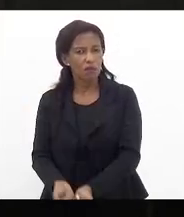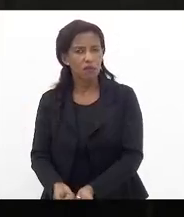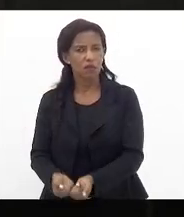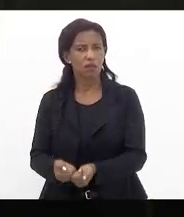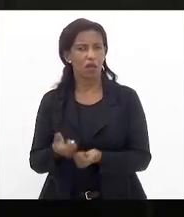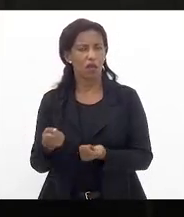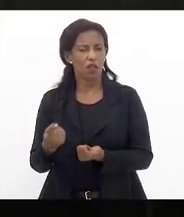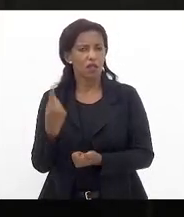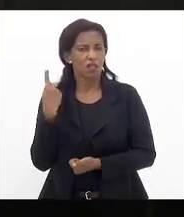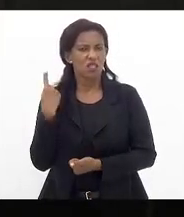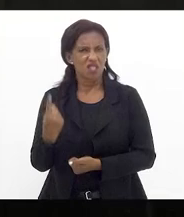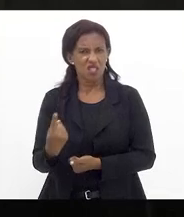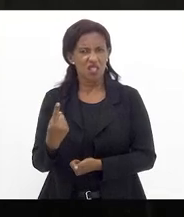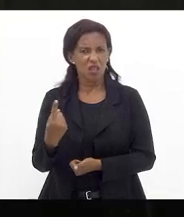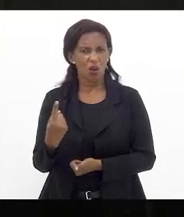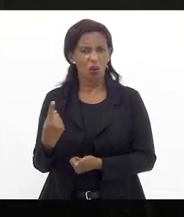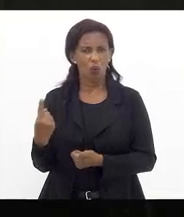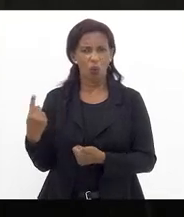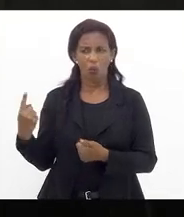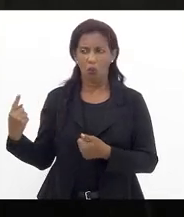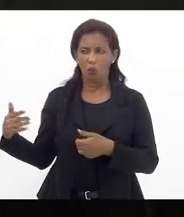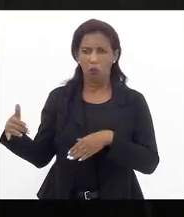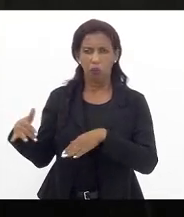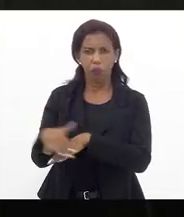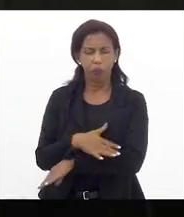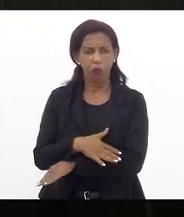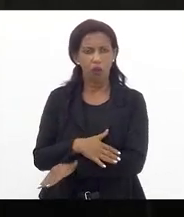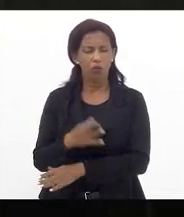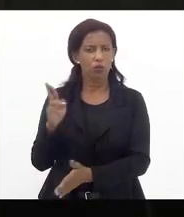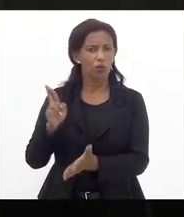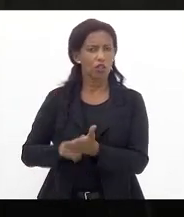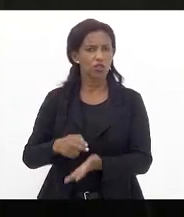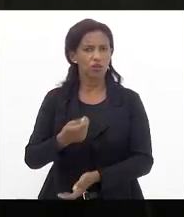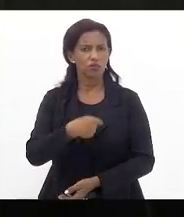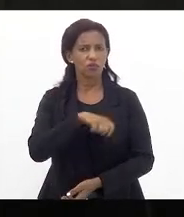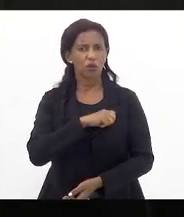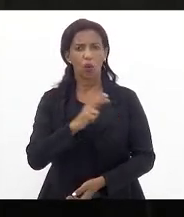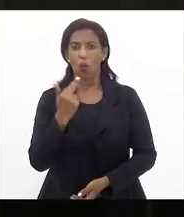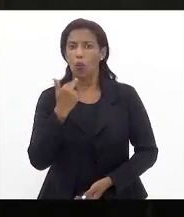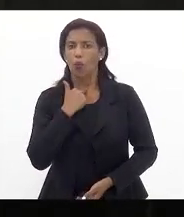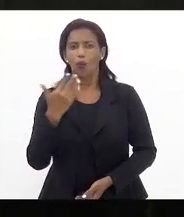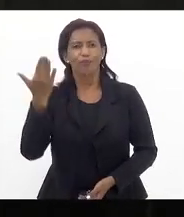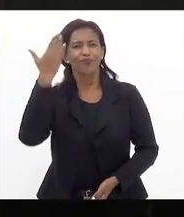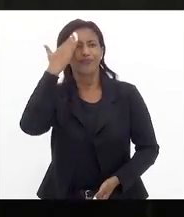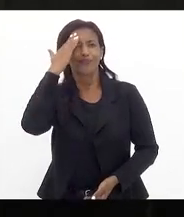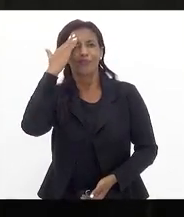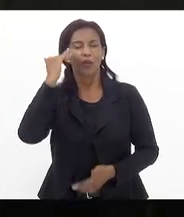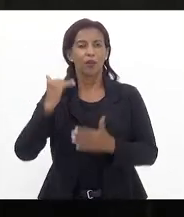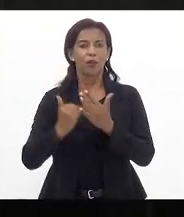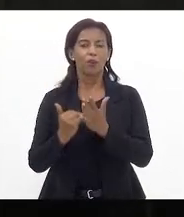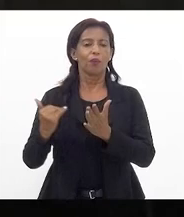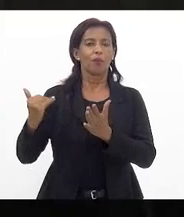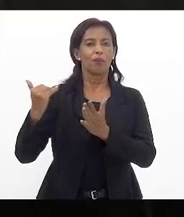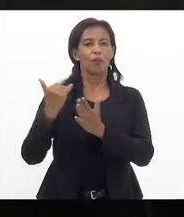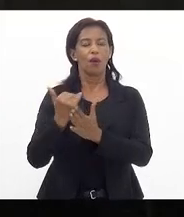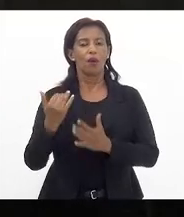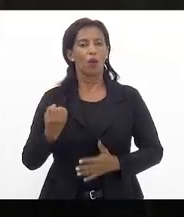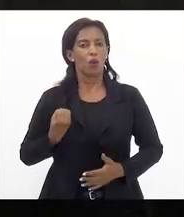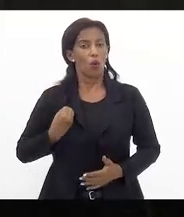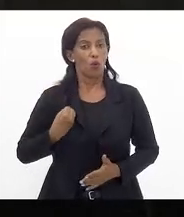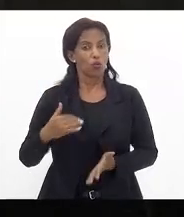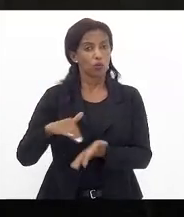um vassalo do regime de recuperação fiscal, não pode entender, por aumentar o número